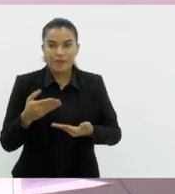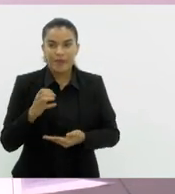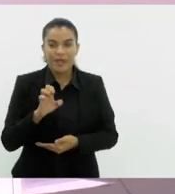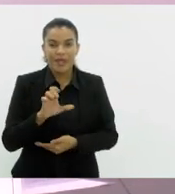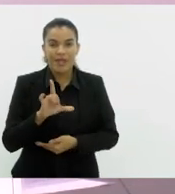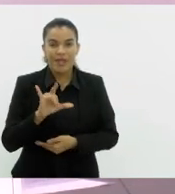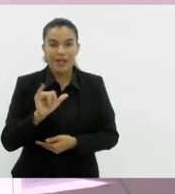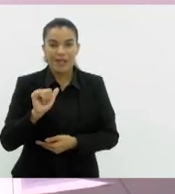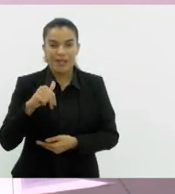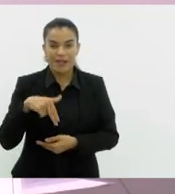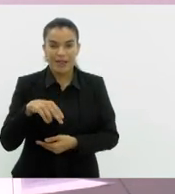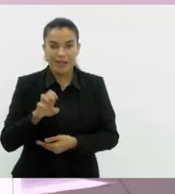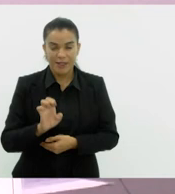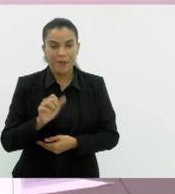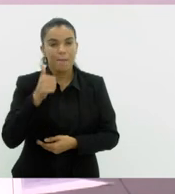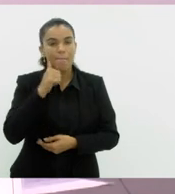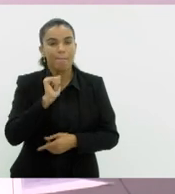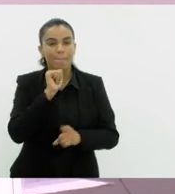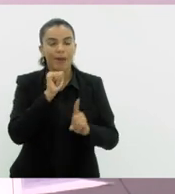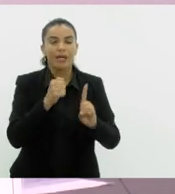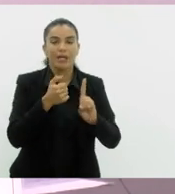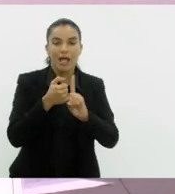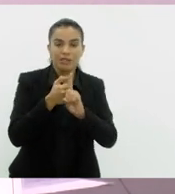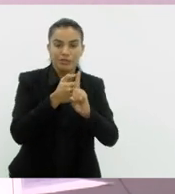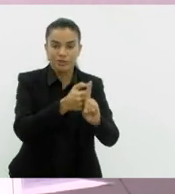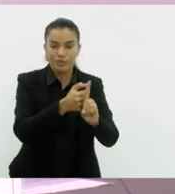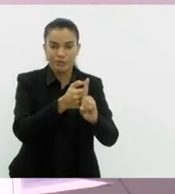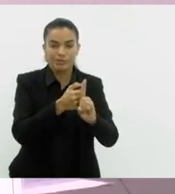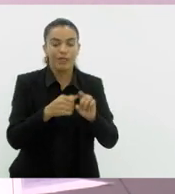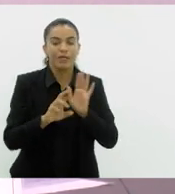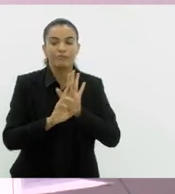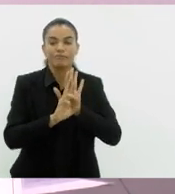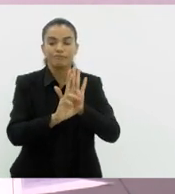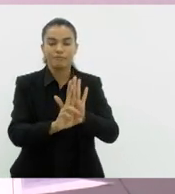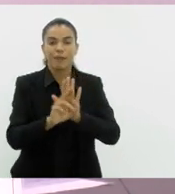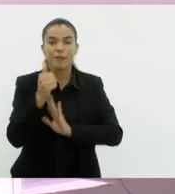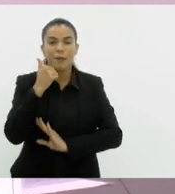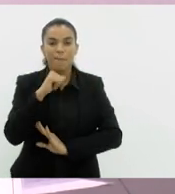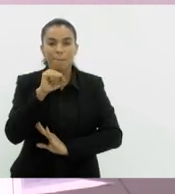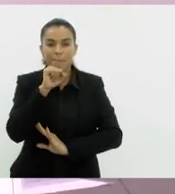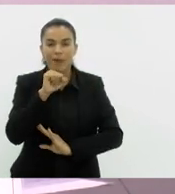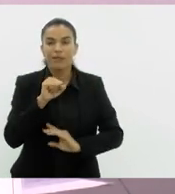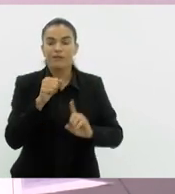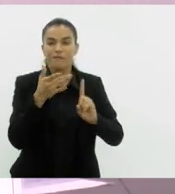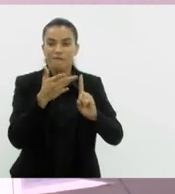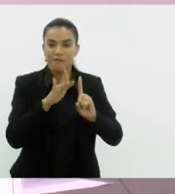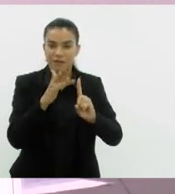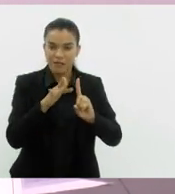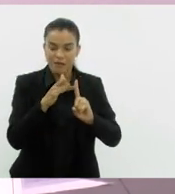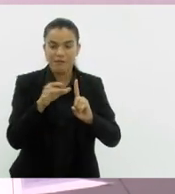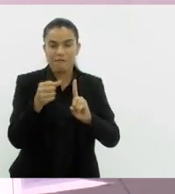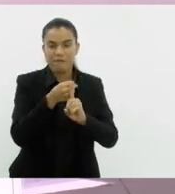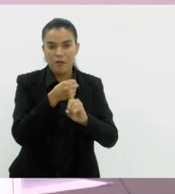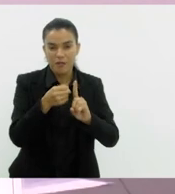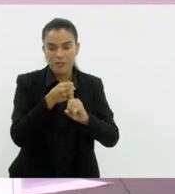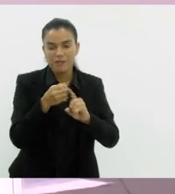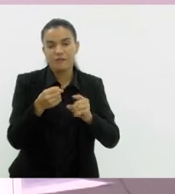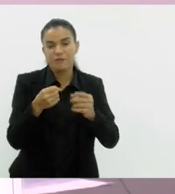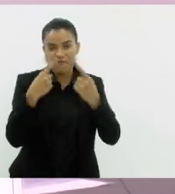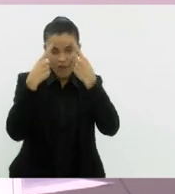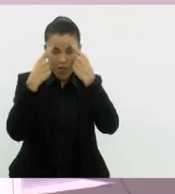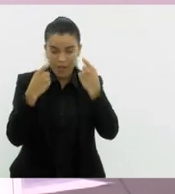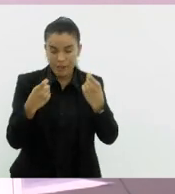Eliane Campos, mãe atípica, representante do Movimento de Mães Vítimas da Violência do Estado,